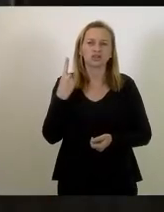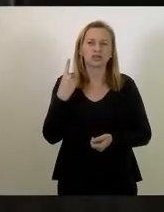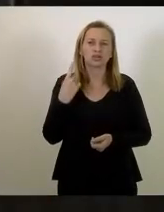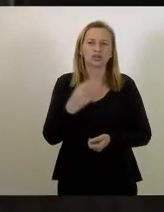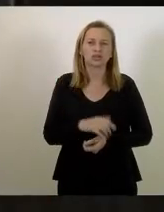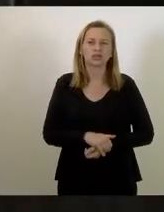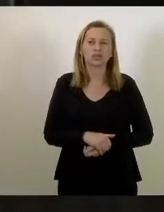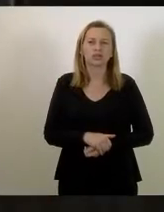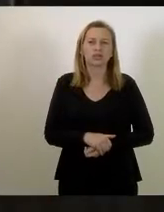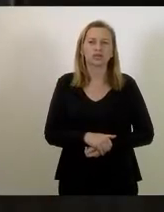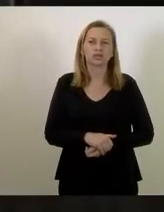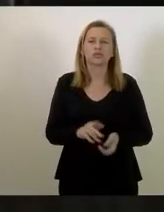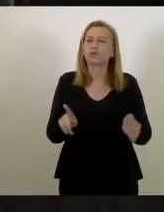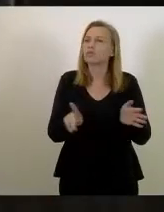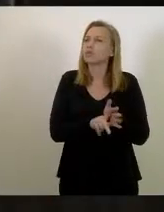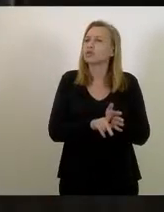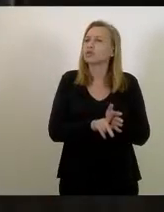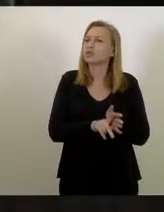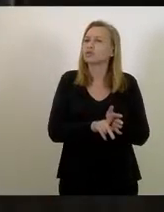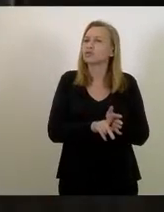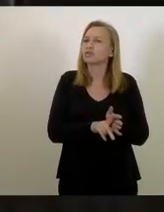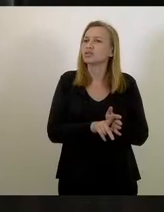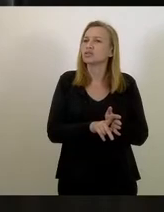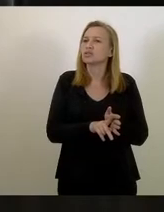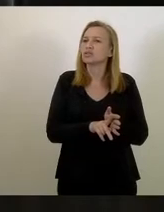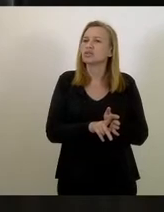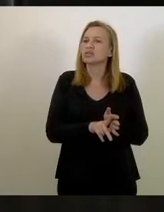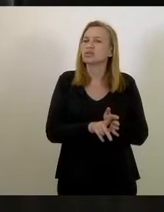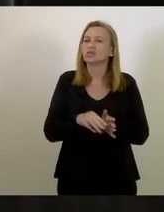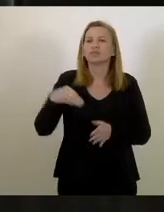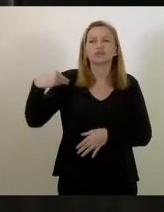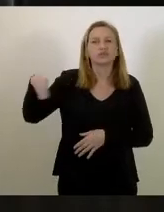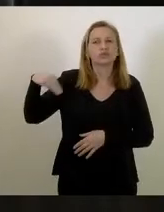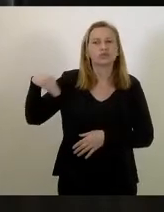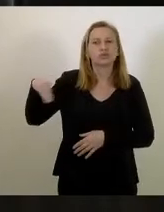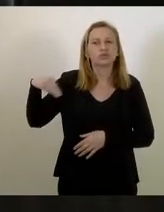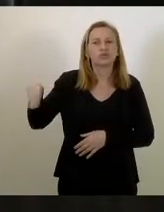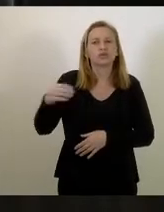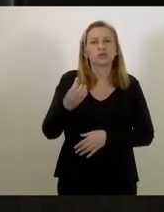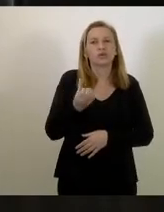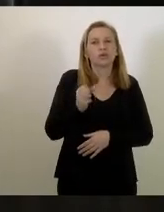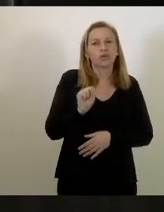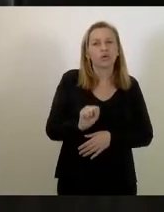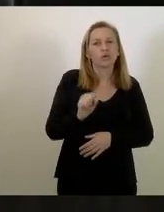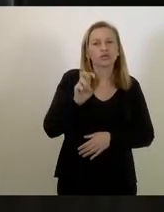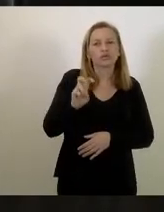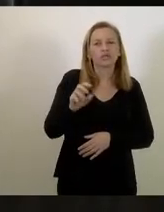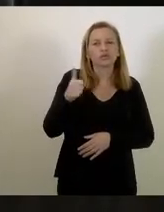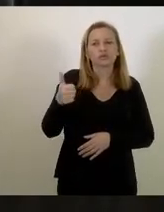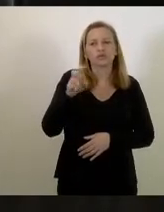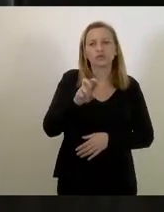parecer no projeto de autoria deputada Carlos Mink projeto 851 2015